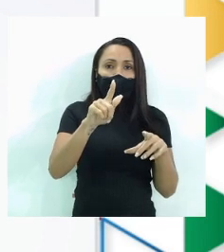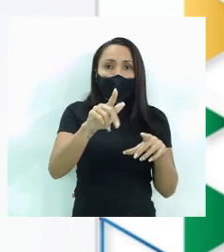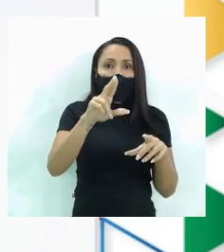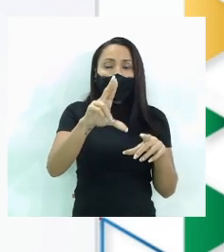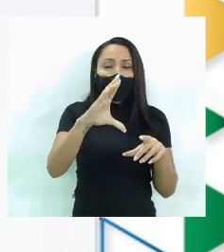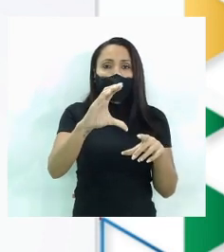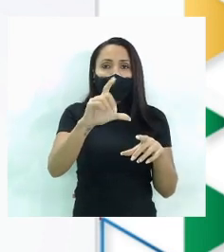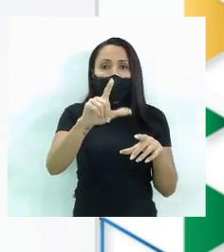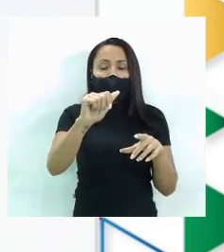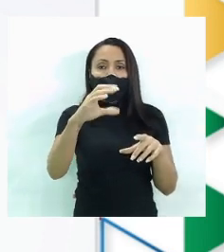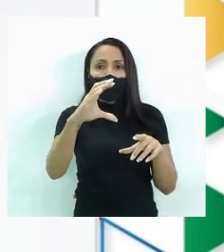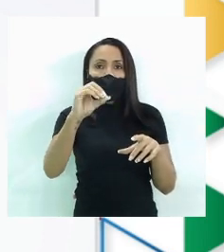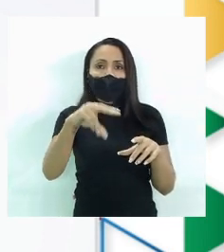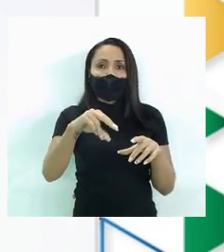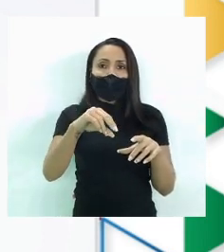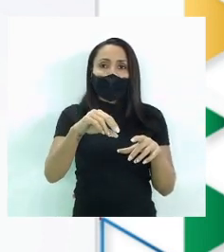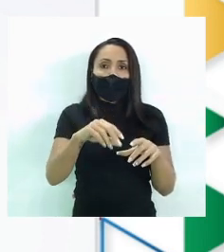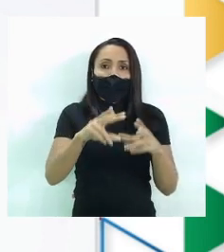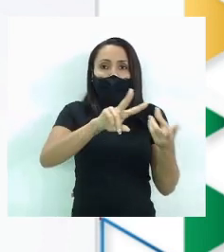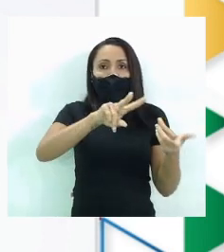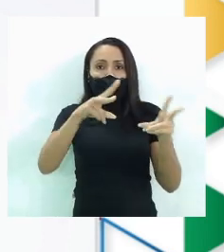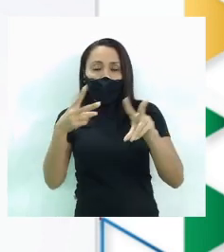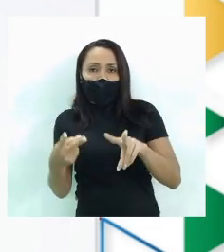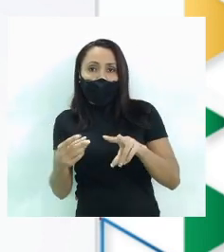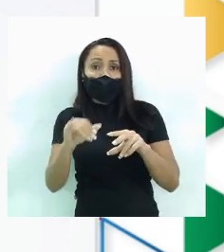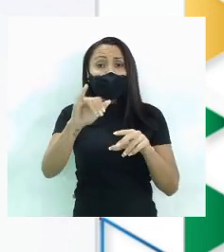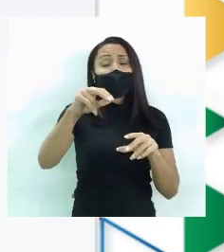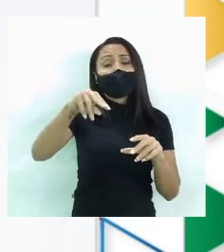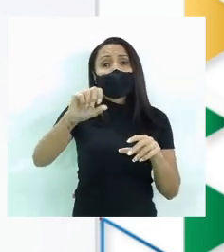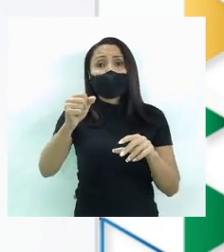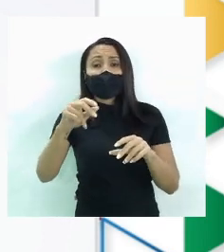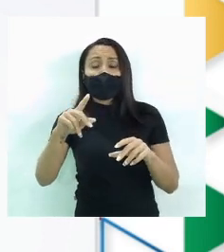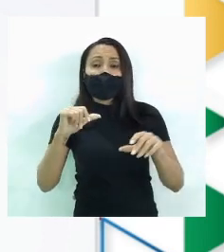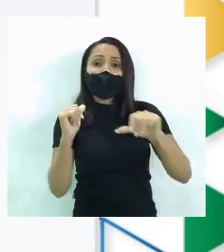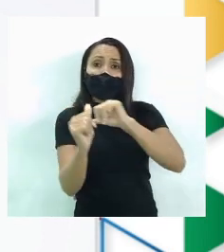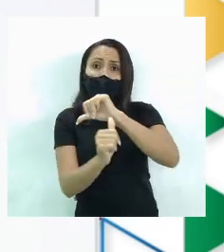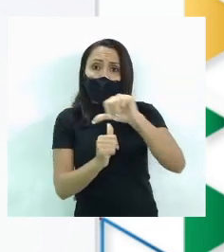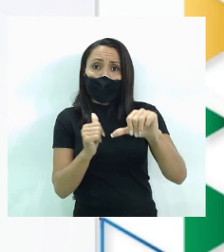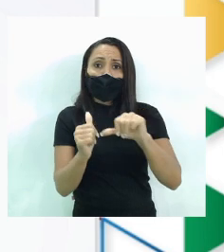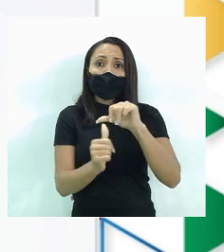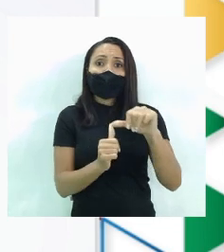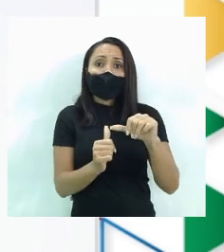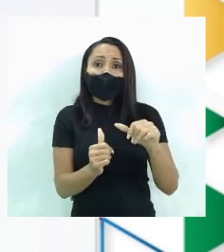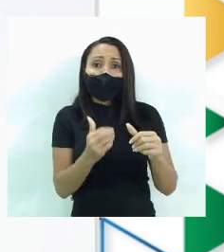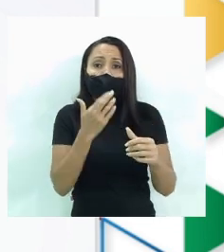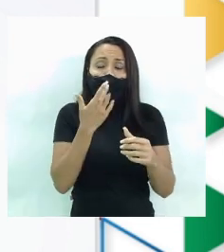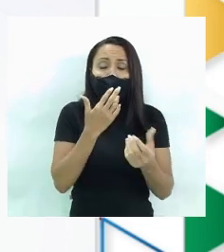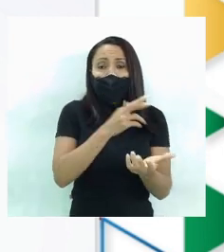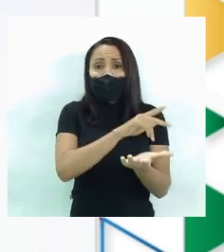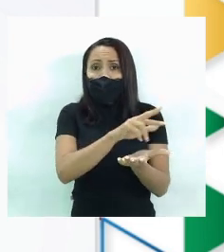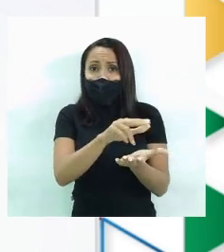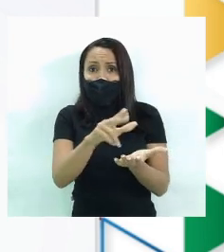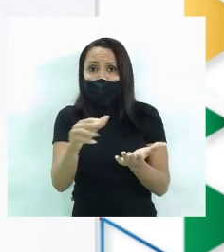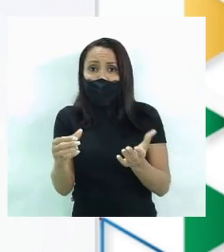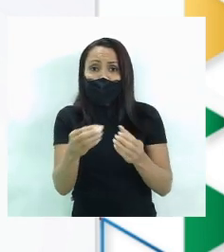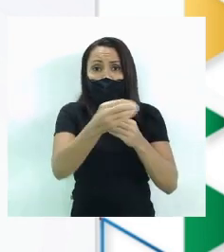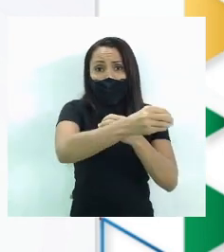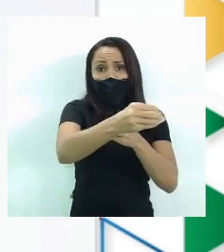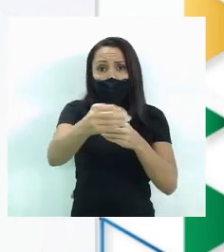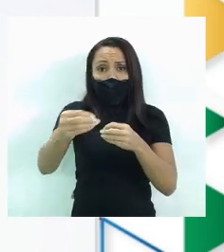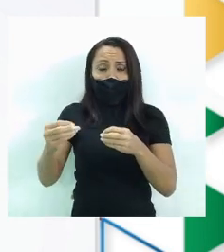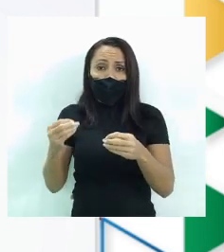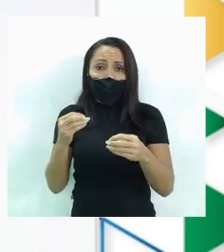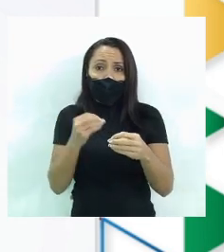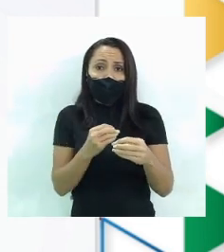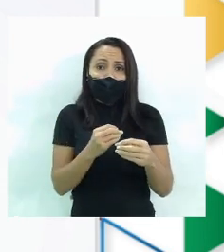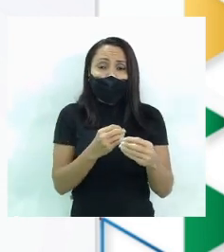efeito inverso da insulina. No fígado, o glucagon estimula a transformação de glicogênio em várias moléculas de glicose